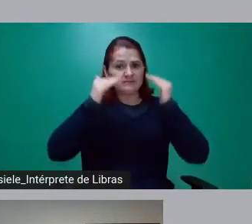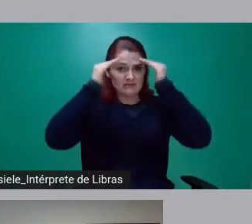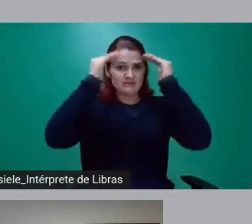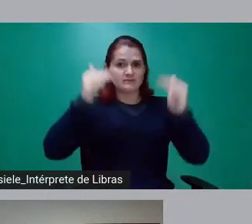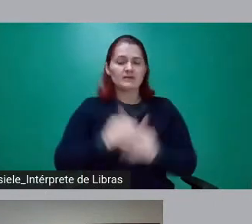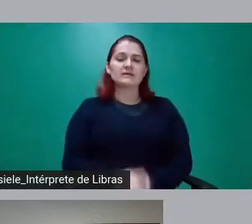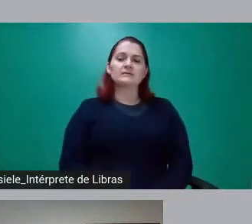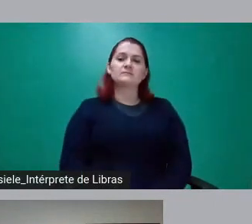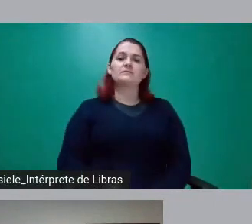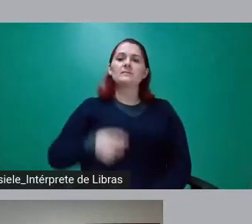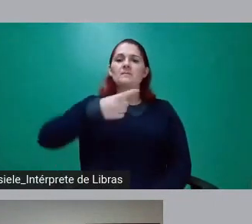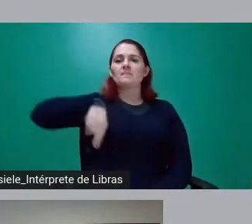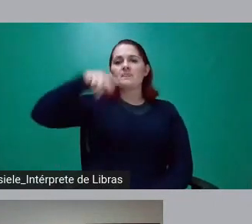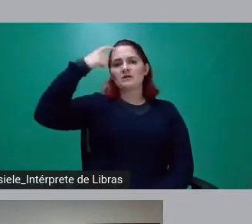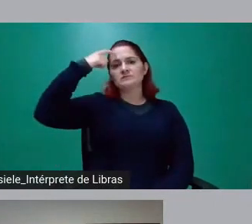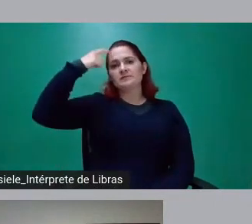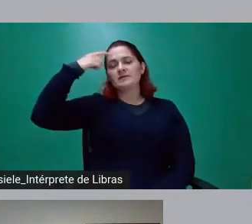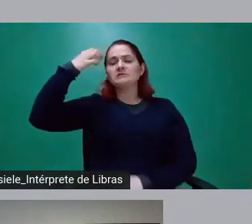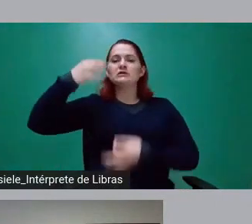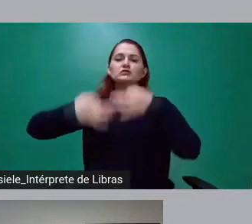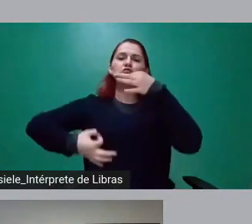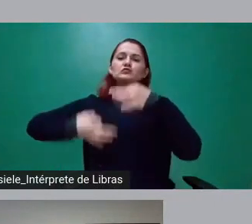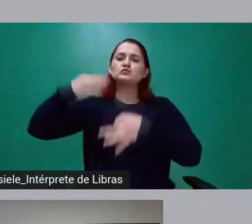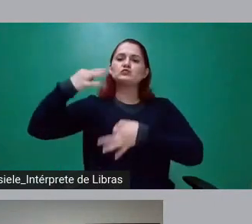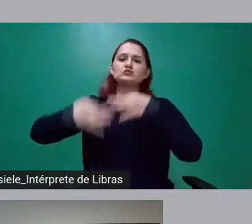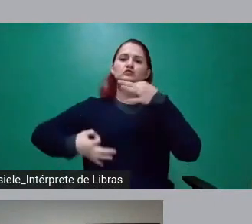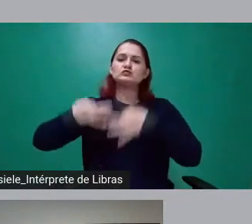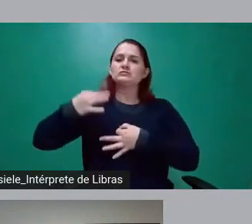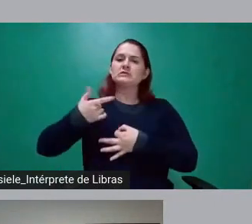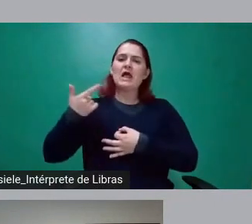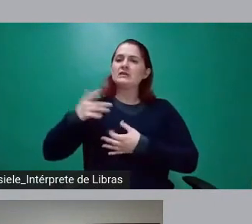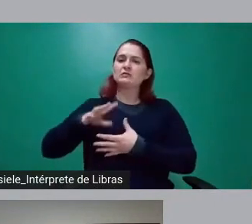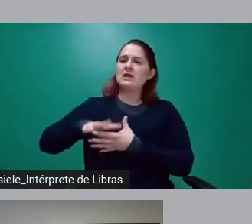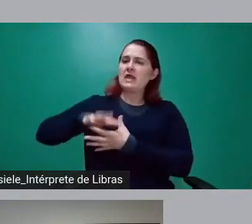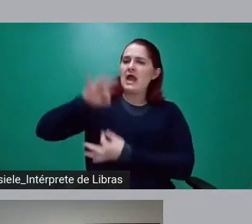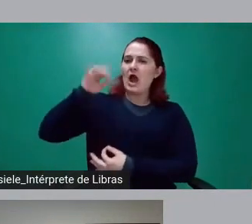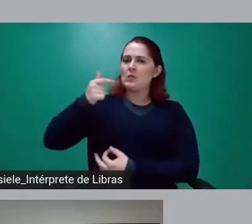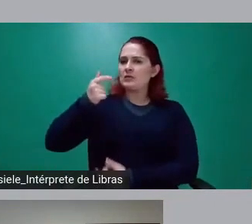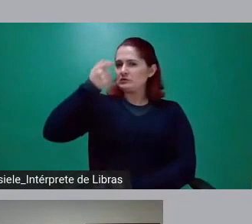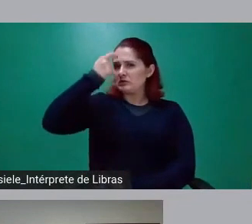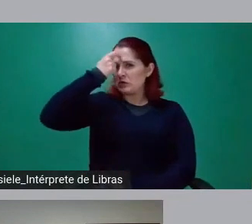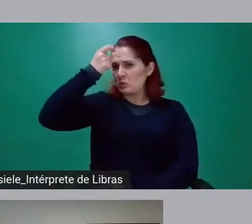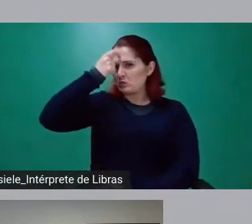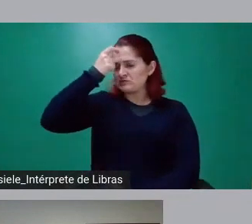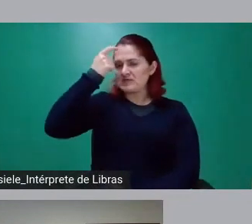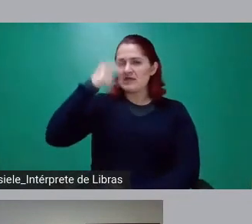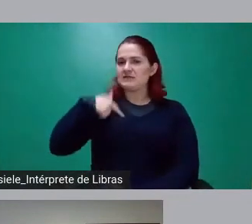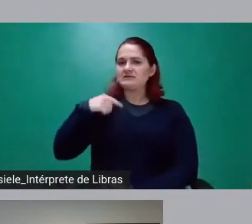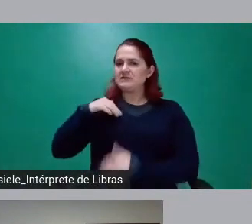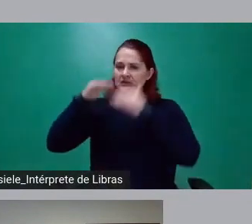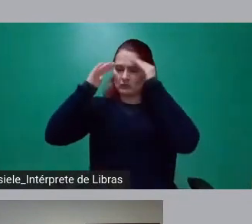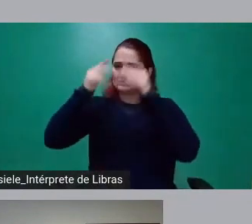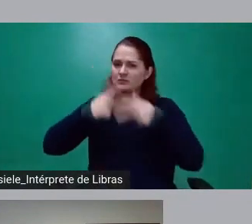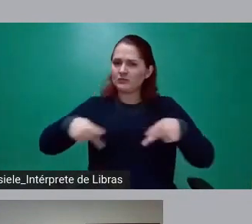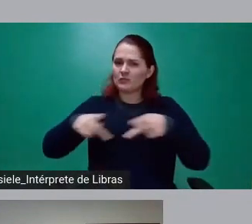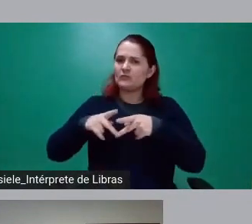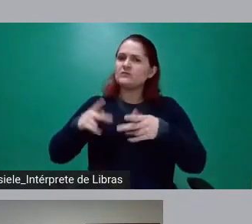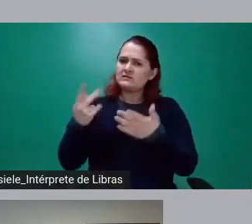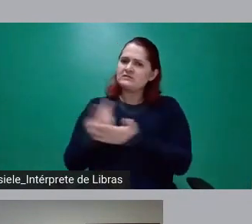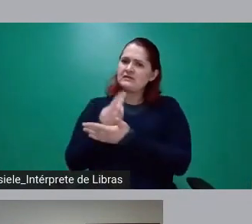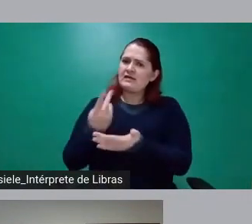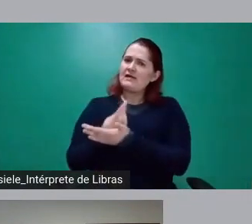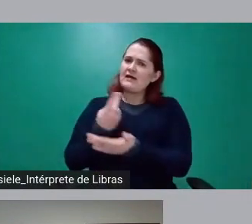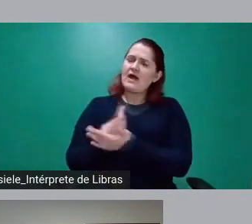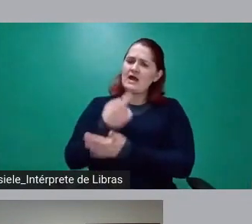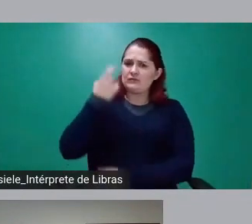tratarmos os julgadores como se fossem desalmados, desconectados do seu conjuntura econômica, social e política e